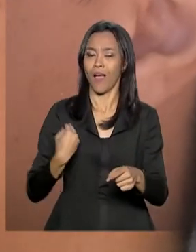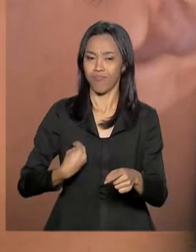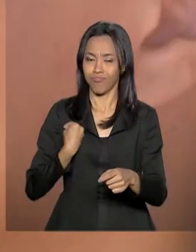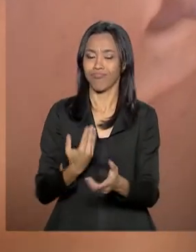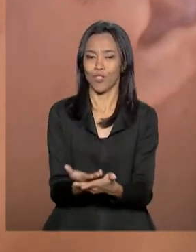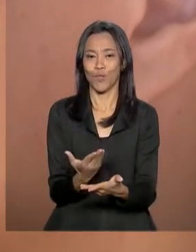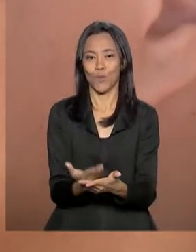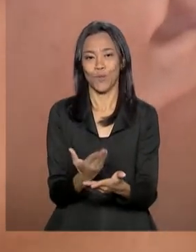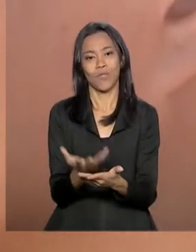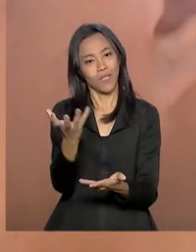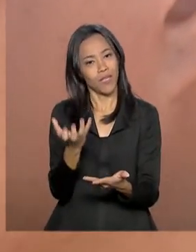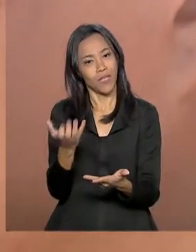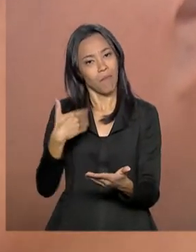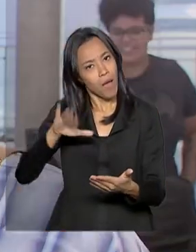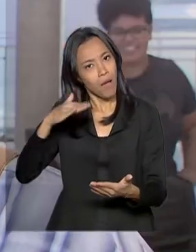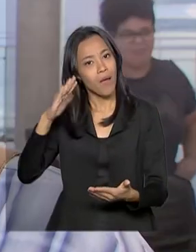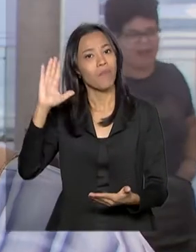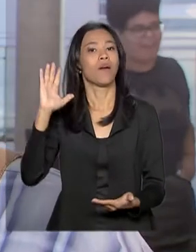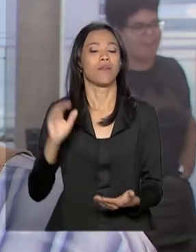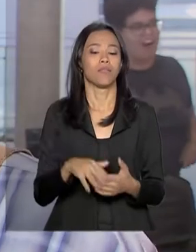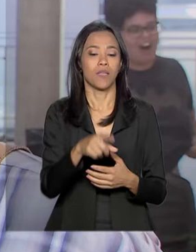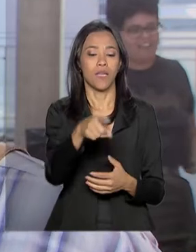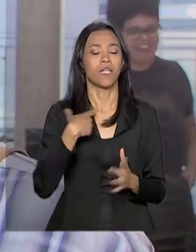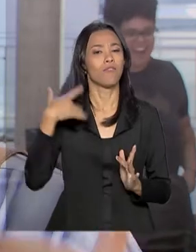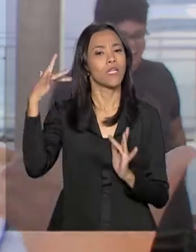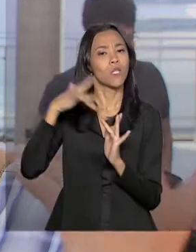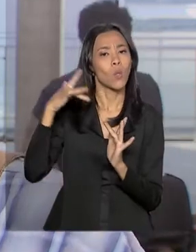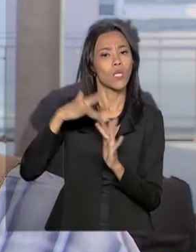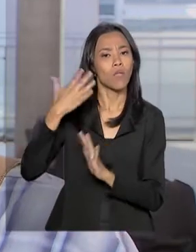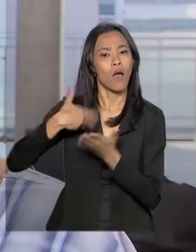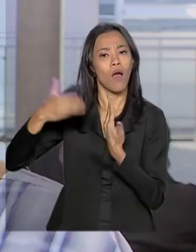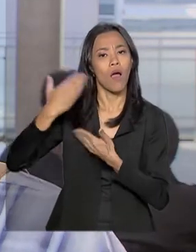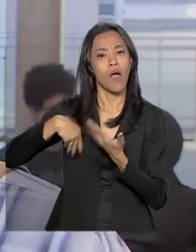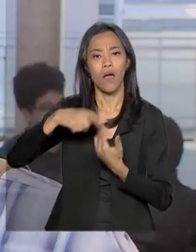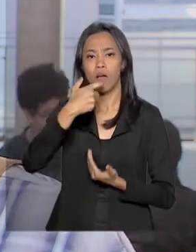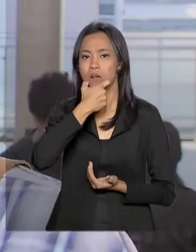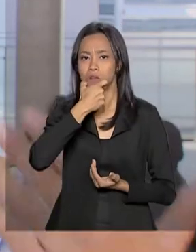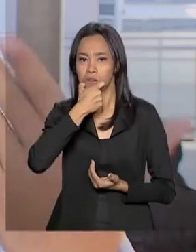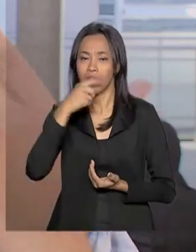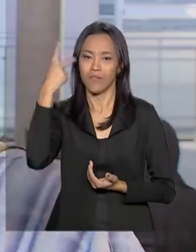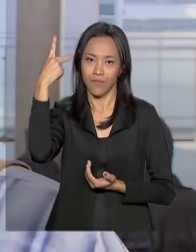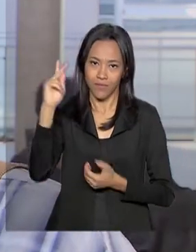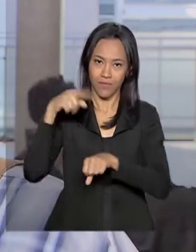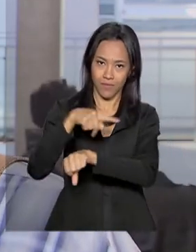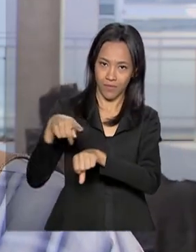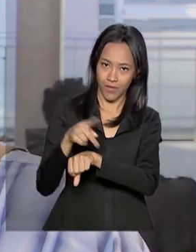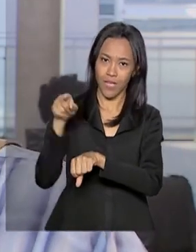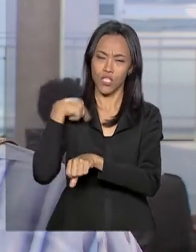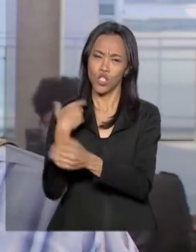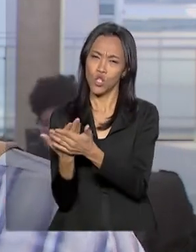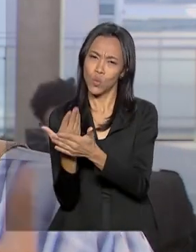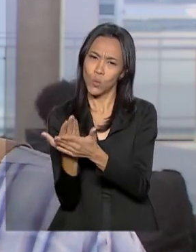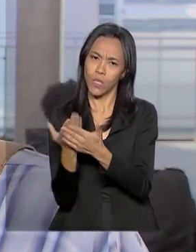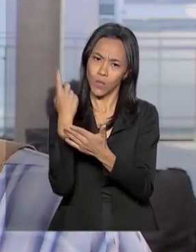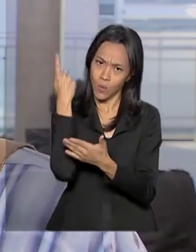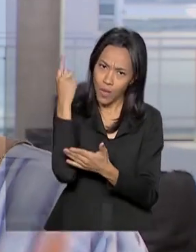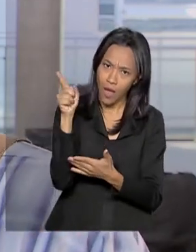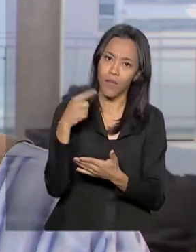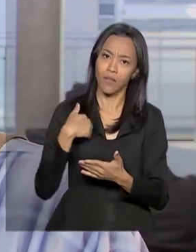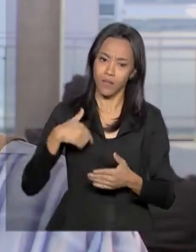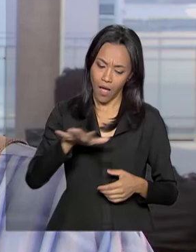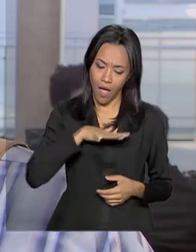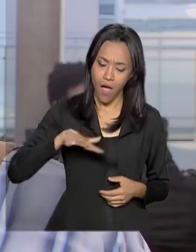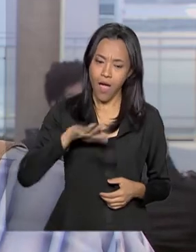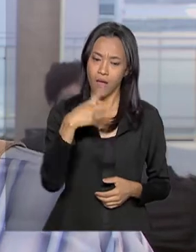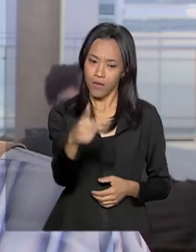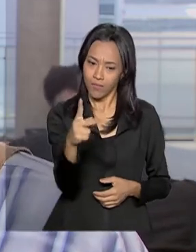pensa em alçar voos mais altos. Eu vou fazer um intercâmbio em Londres, vou passar um tempo lá estudando empreendedorismo e mídias digitais, que é a minha área, que eu